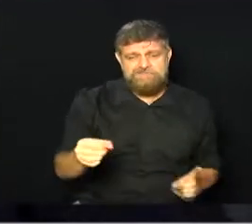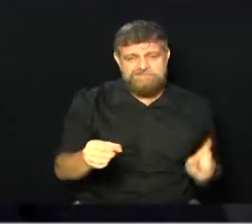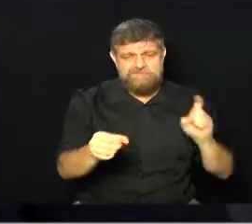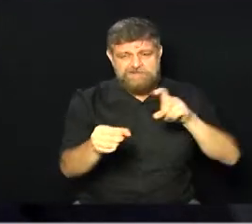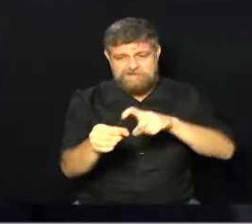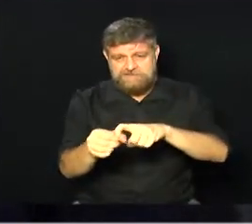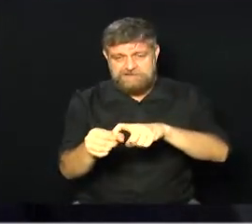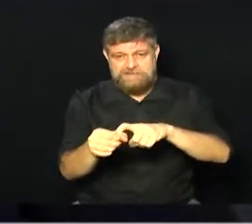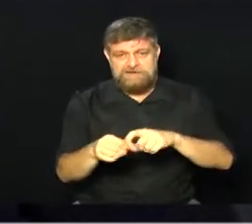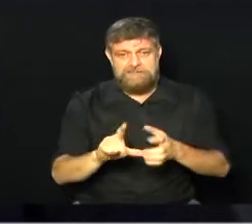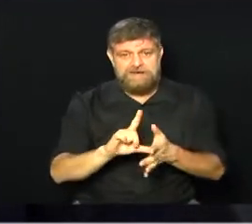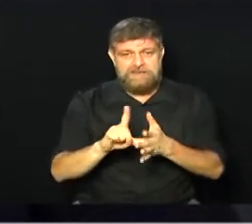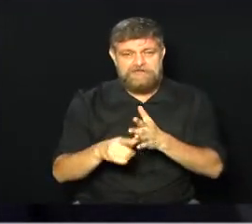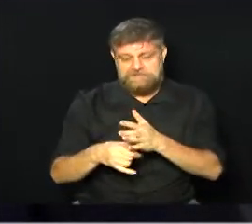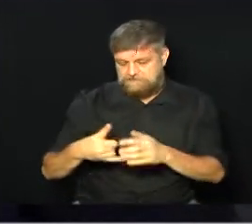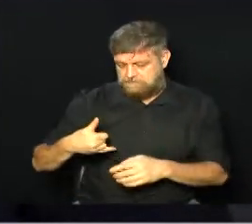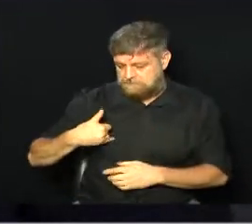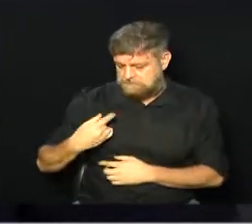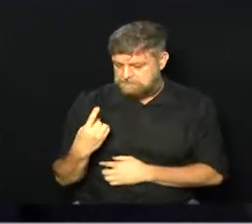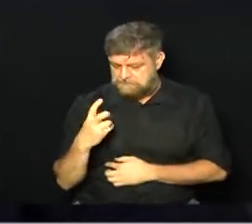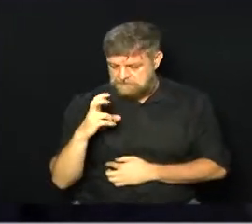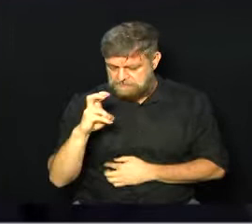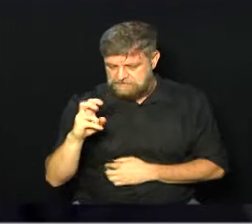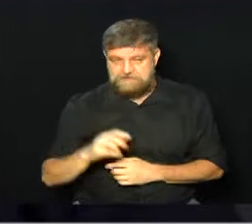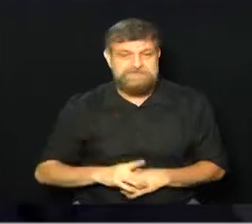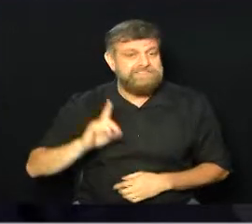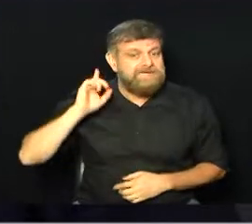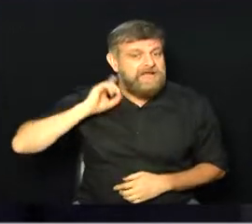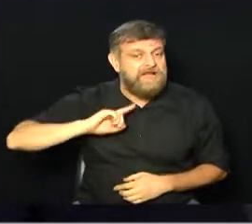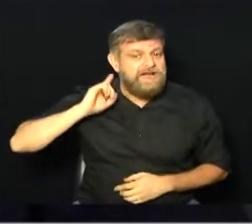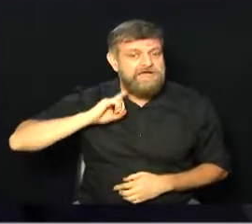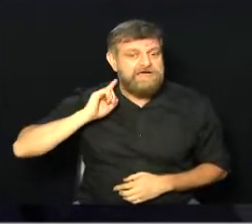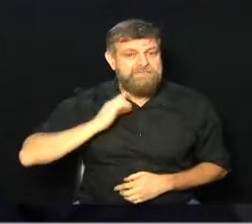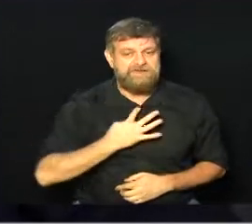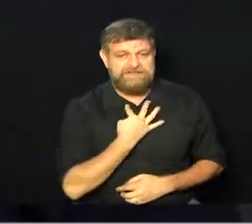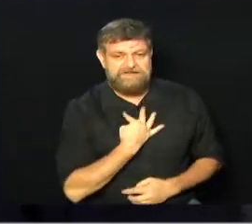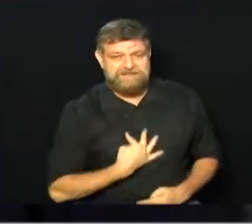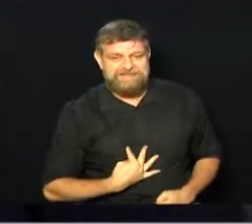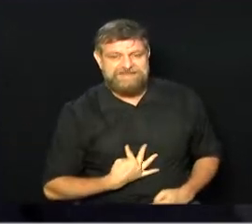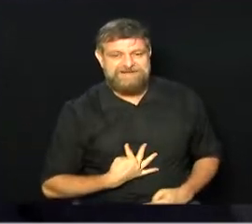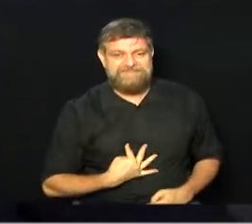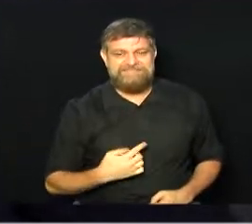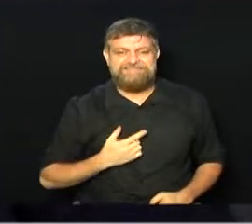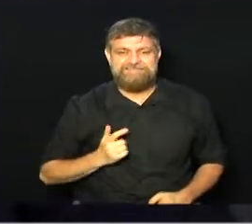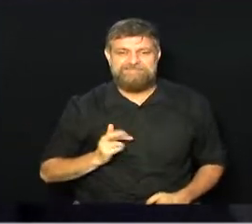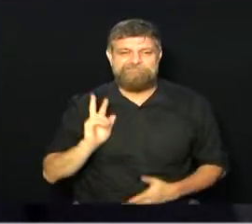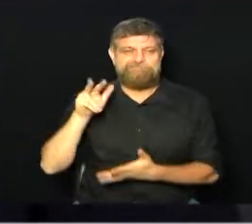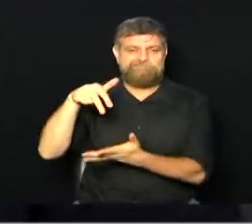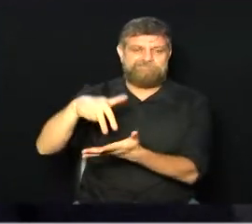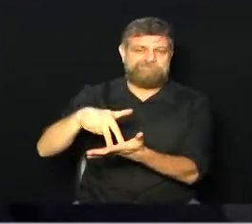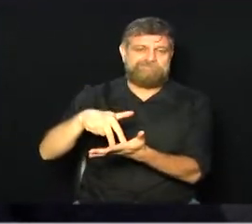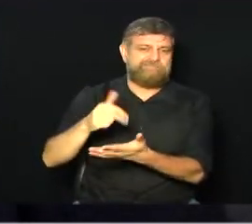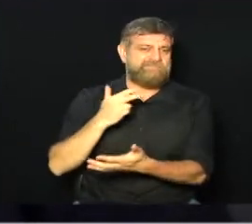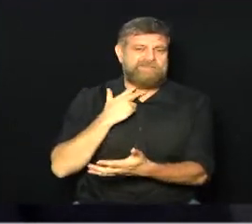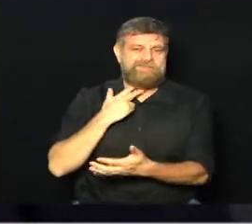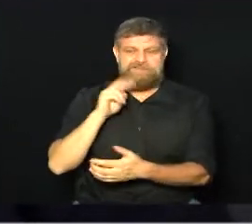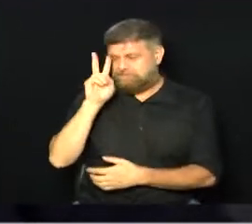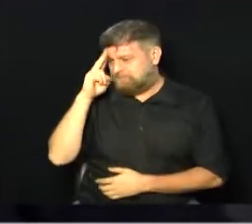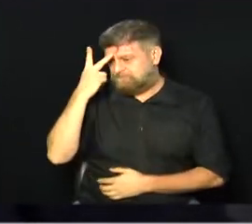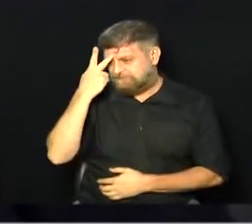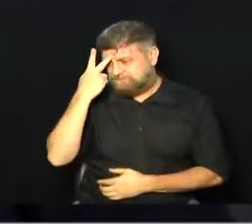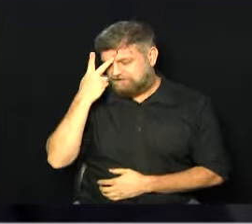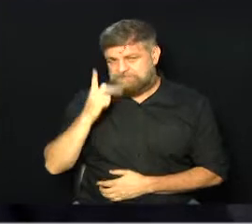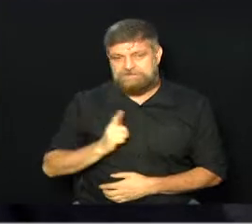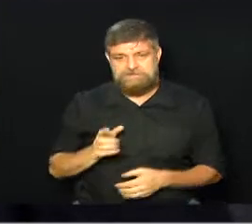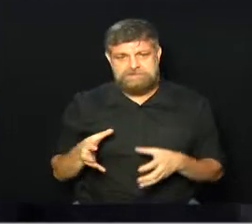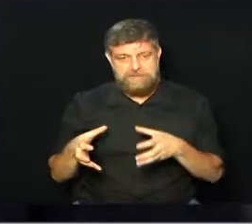o Atlético Mineiro me adquiriu em definitiva, aí não tinha mais como voltar para trás. Então, eu fiz base no